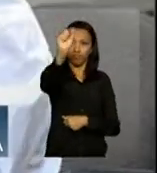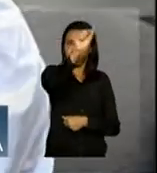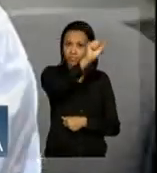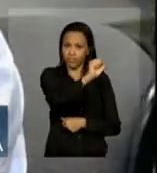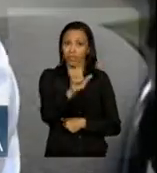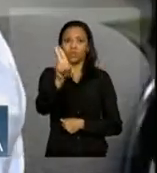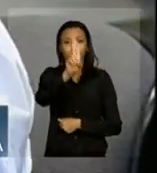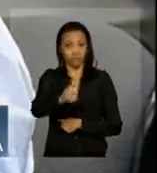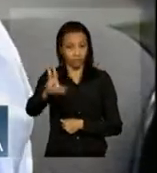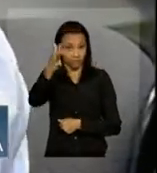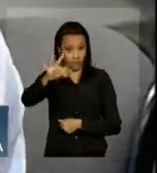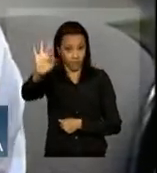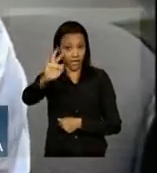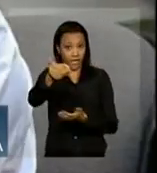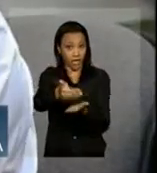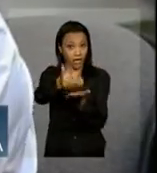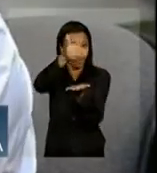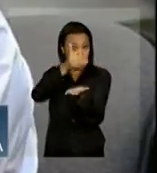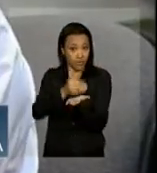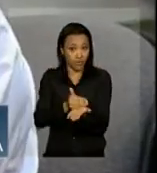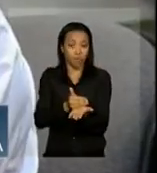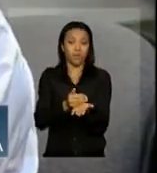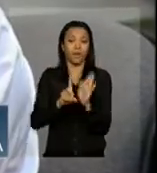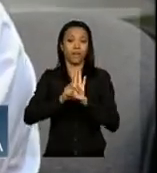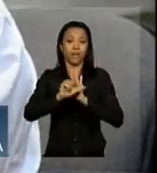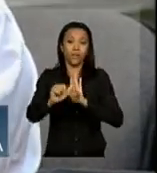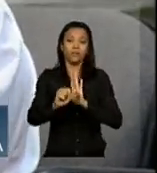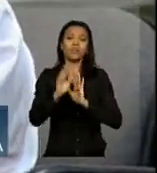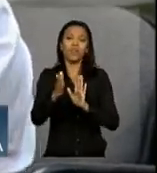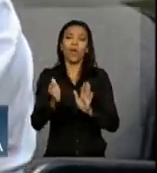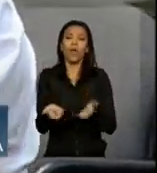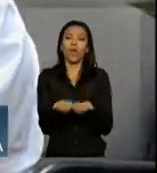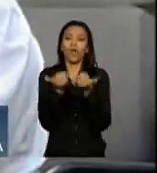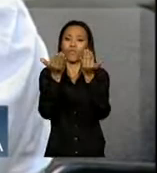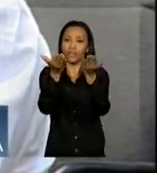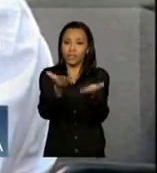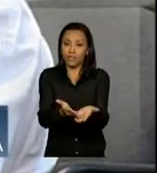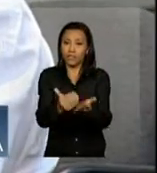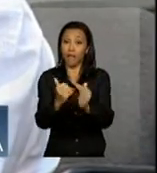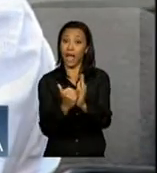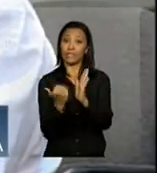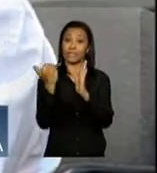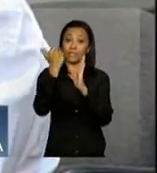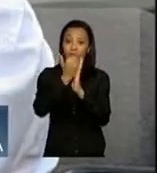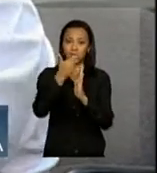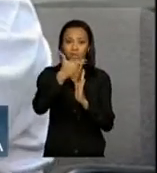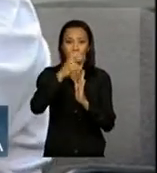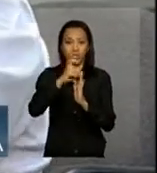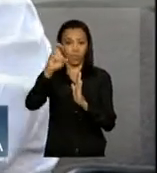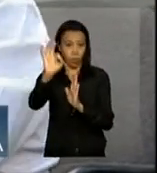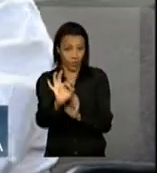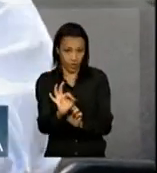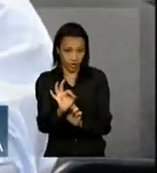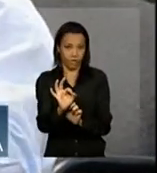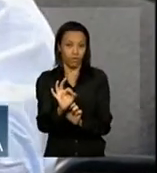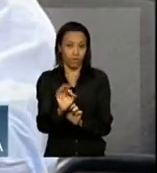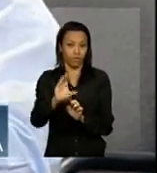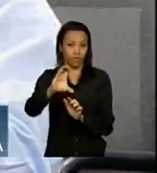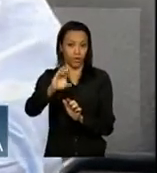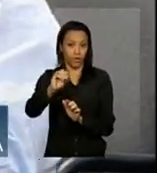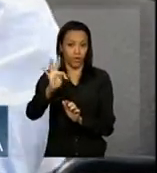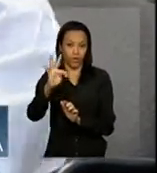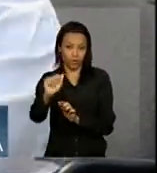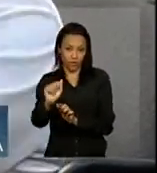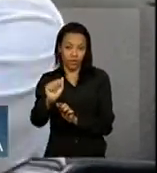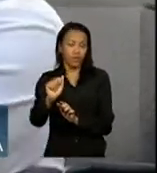se anteciparem a Lê e já estarem oferecendo acima dos 25 porcento de pensão o percentual mínimo de reserva de